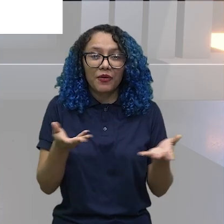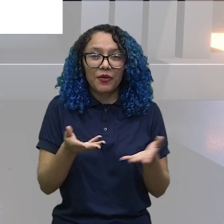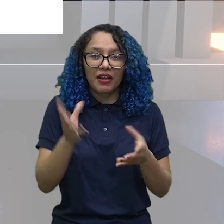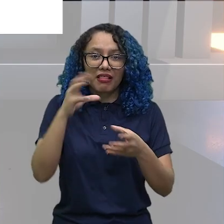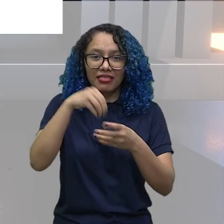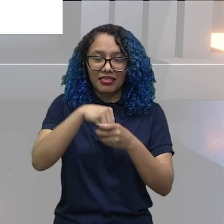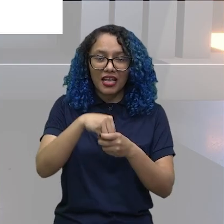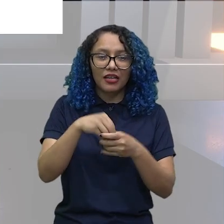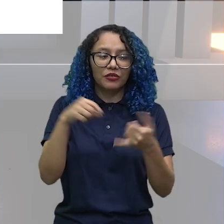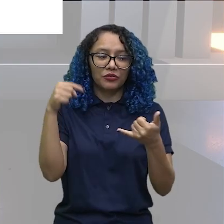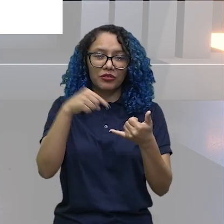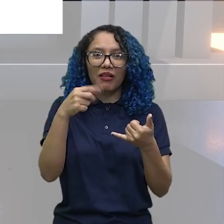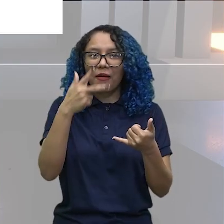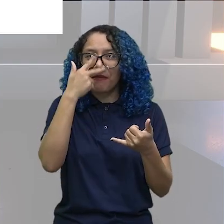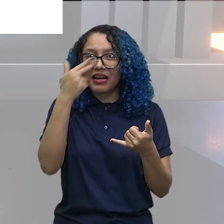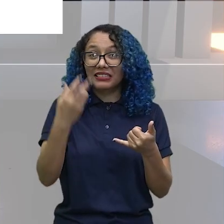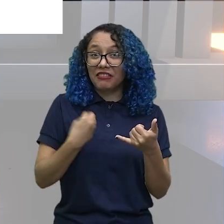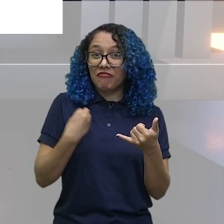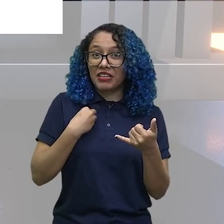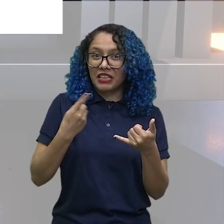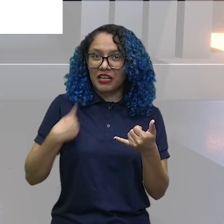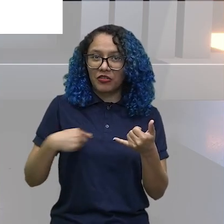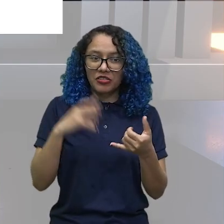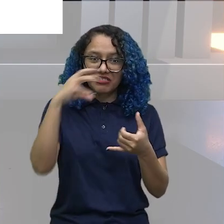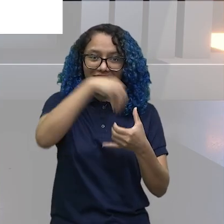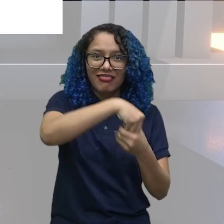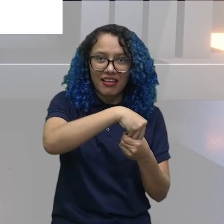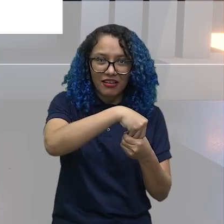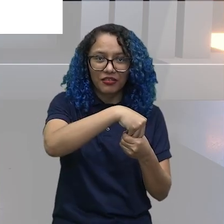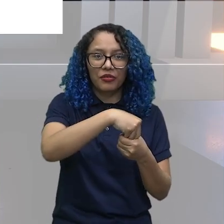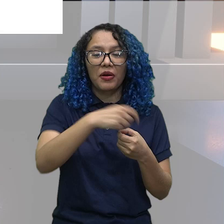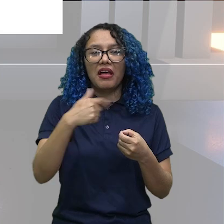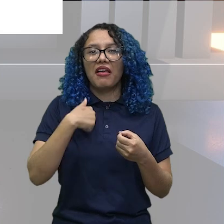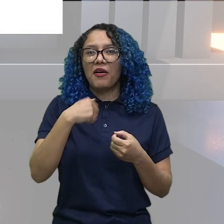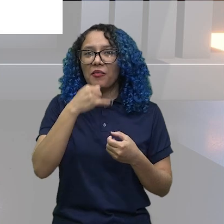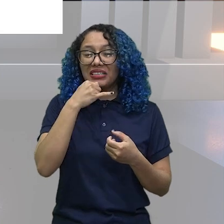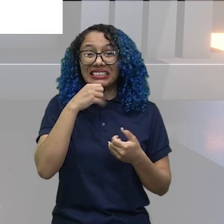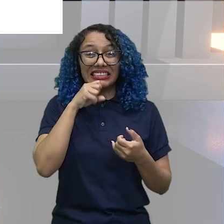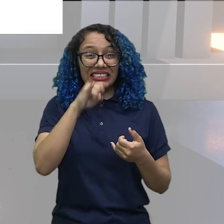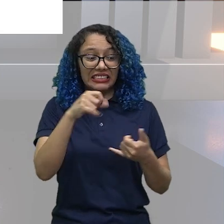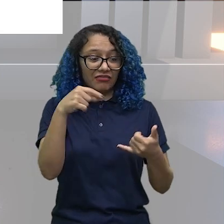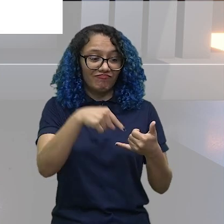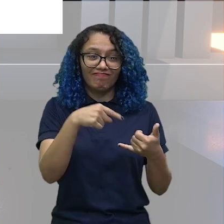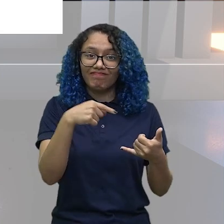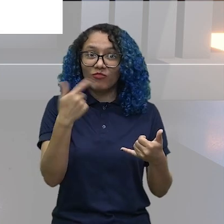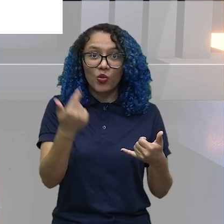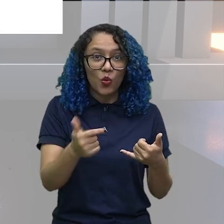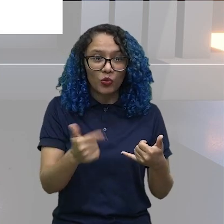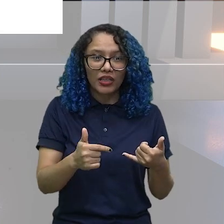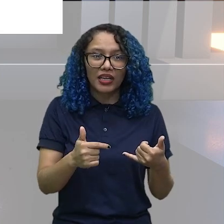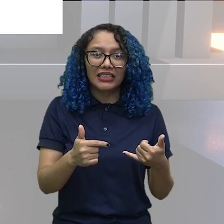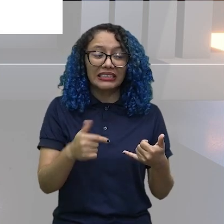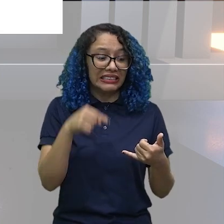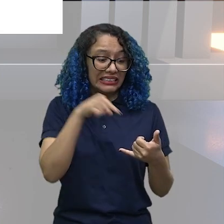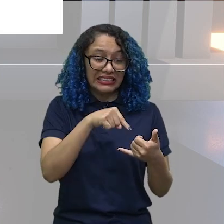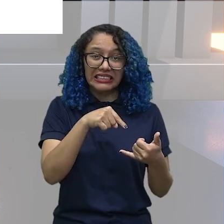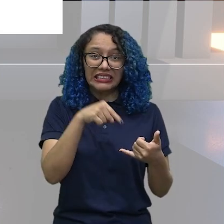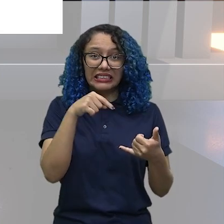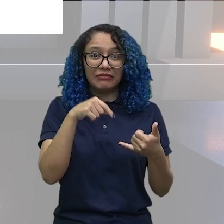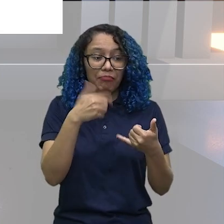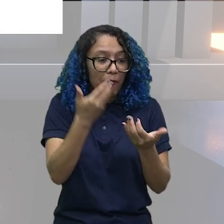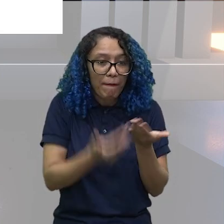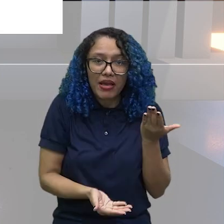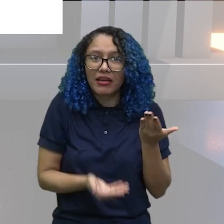desses aparelhos estão a vida da gente, né. Eu particularmente não saberia o que fazer se eu perder